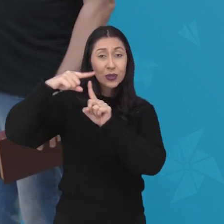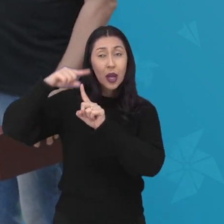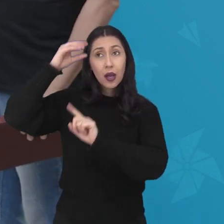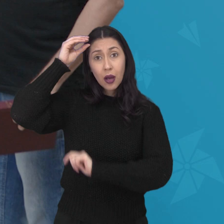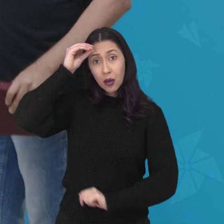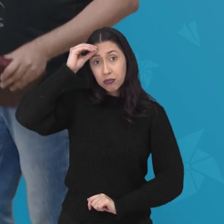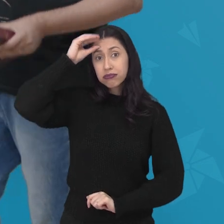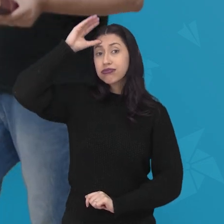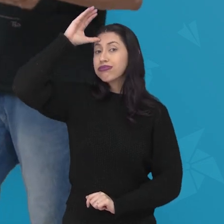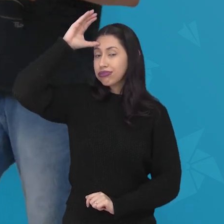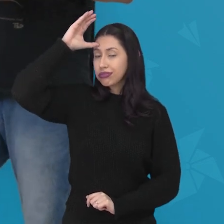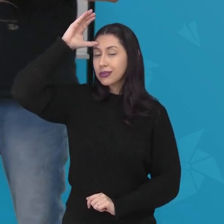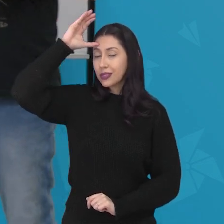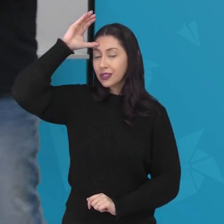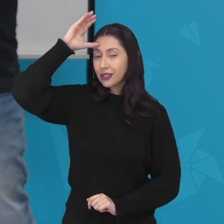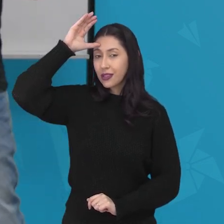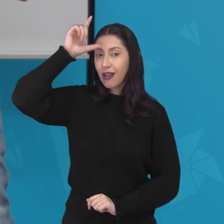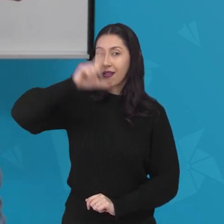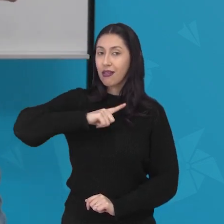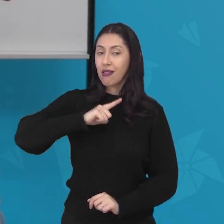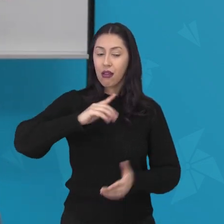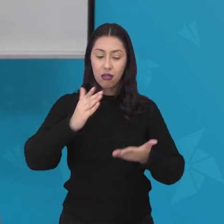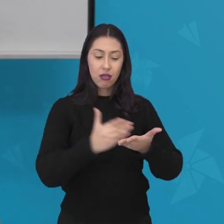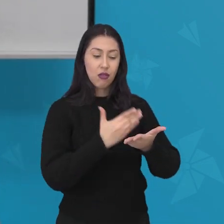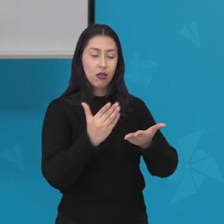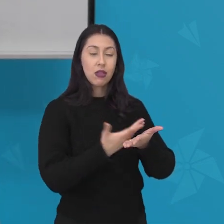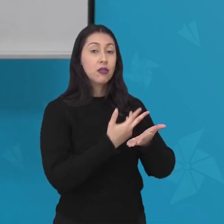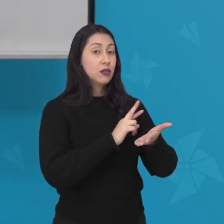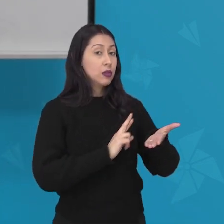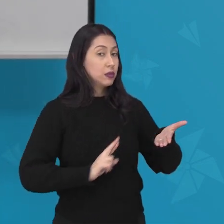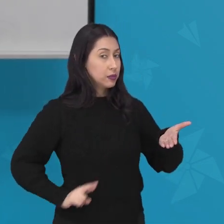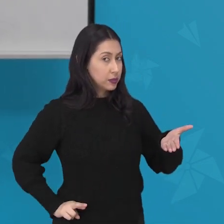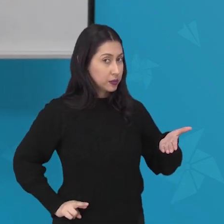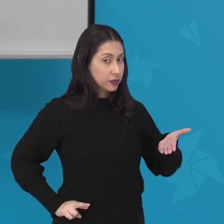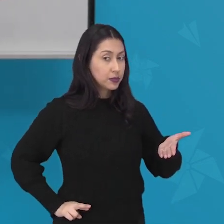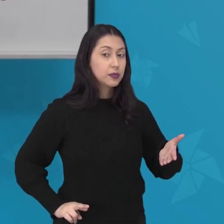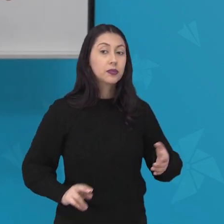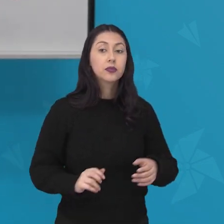que nós encontramos aqui na República de Platão.